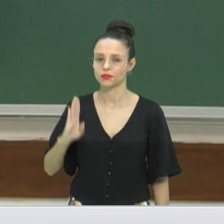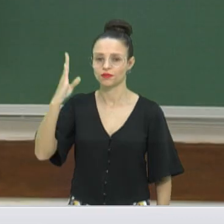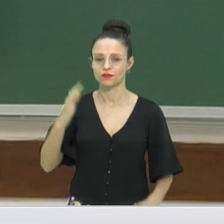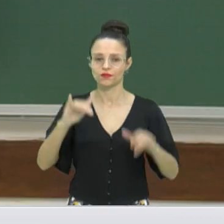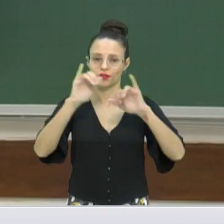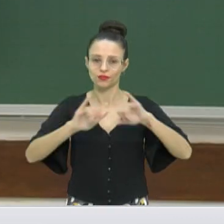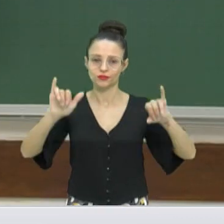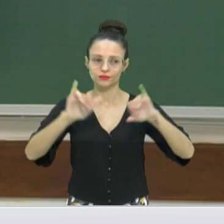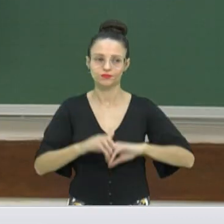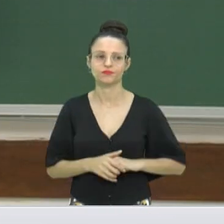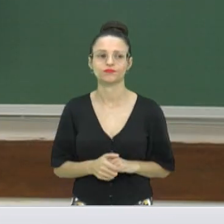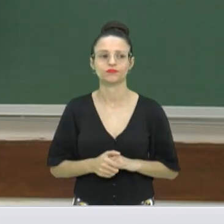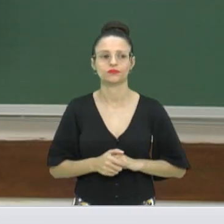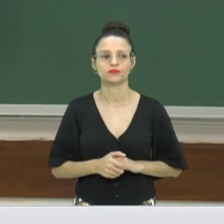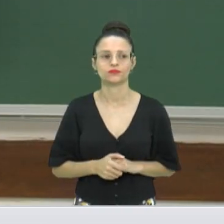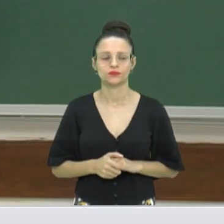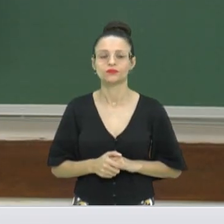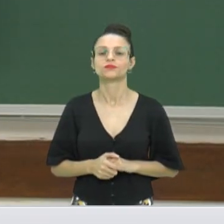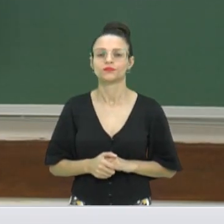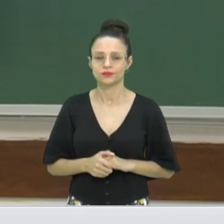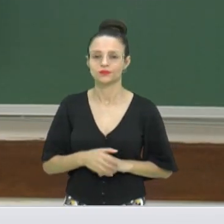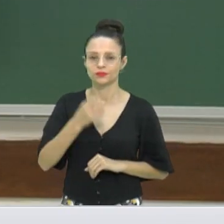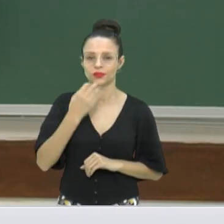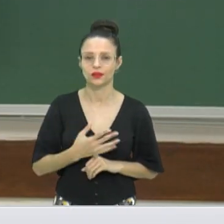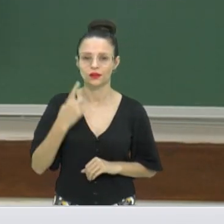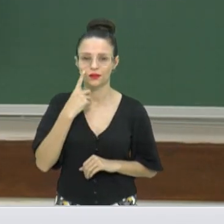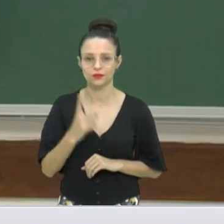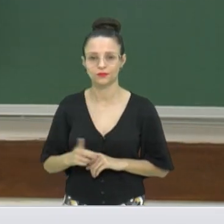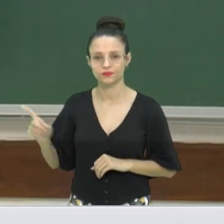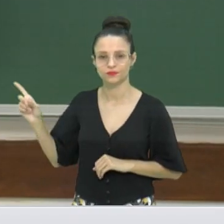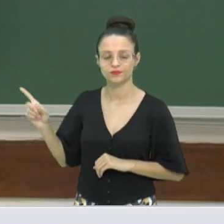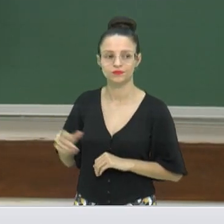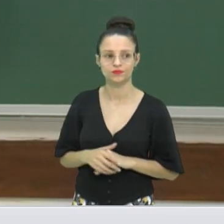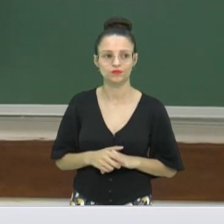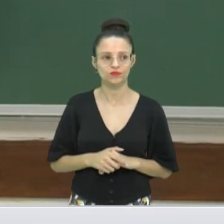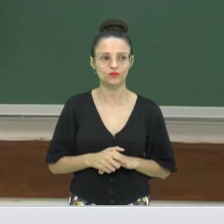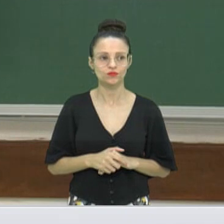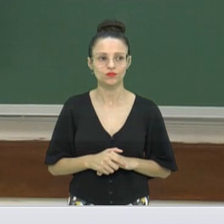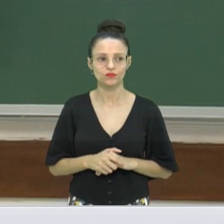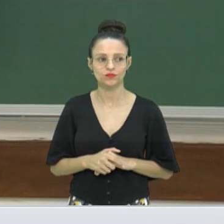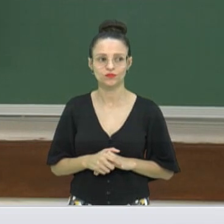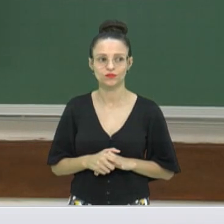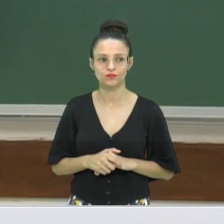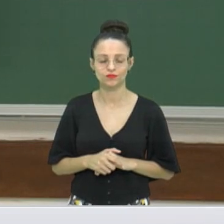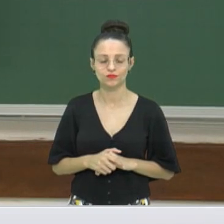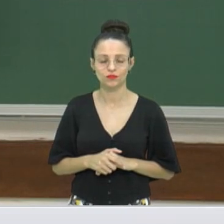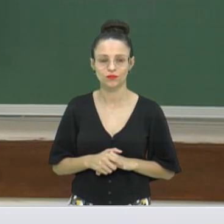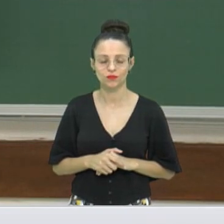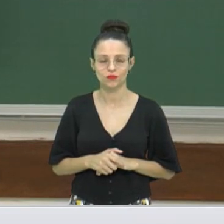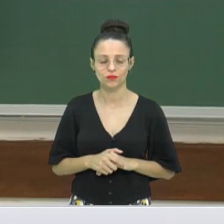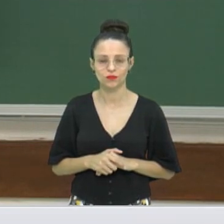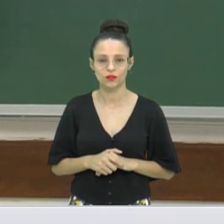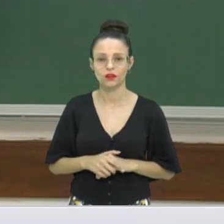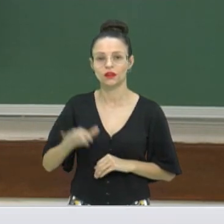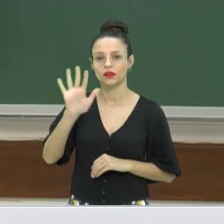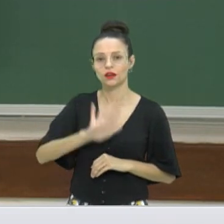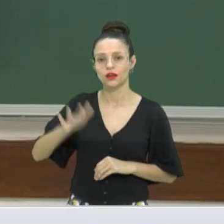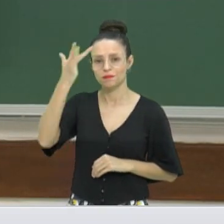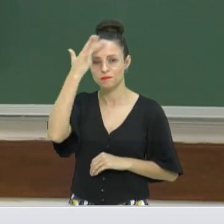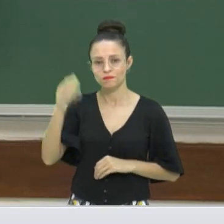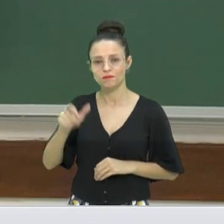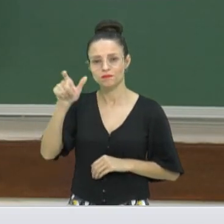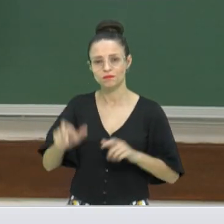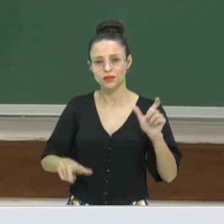como falsa. Muito bem, olha isso aqui. Latinos e o não reconhecimento das fake